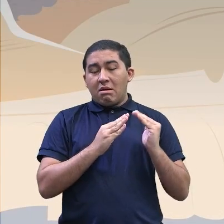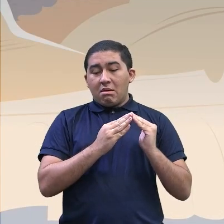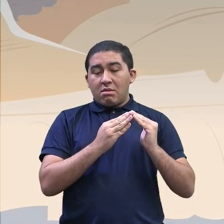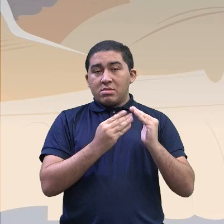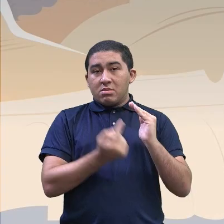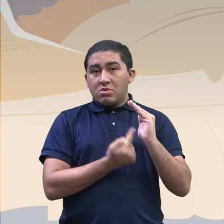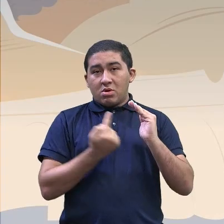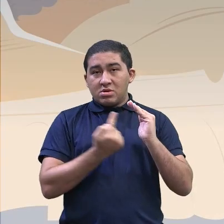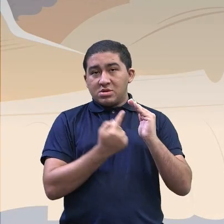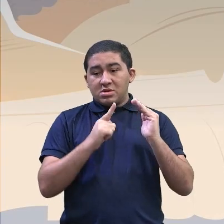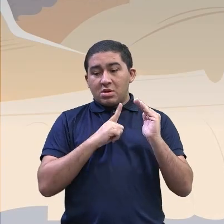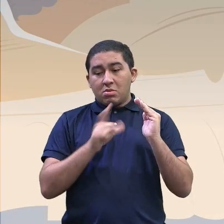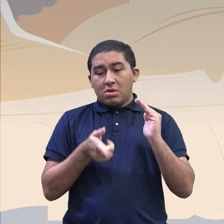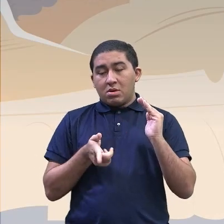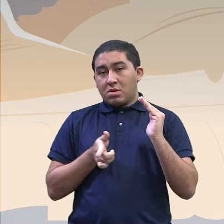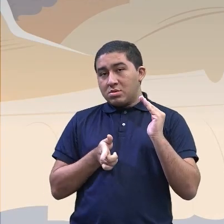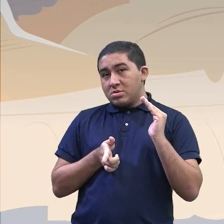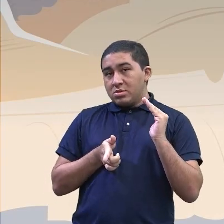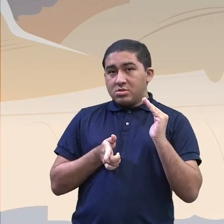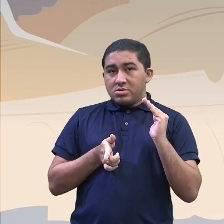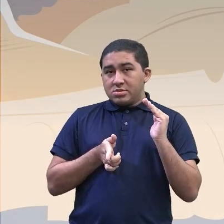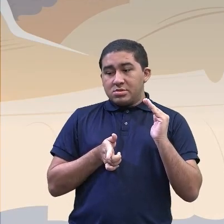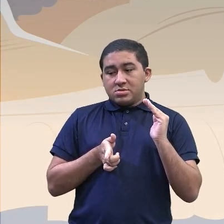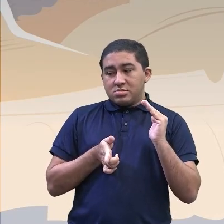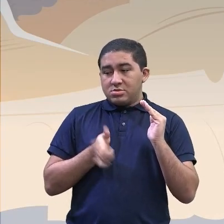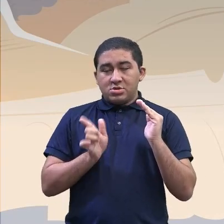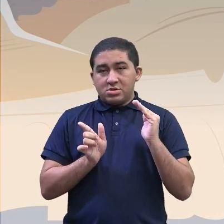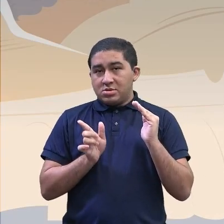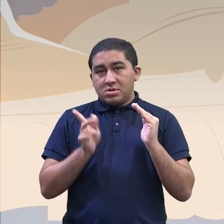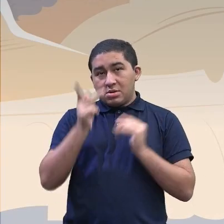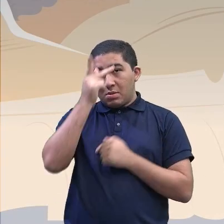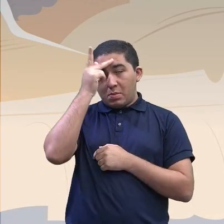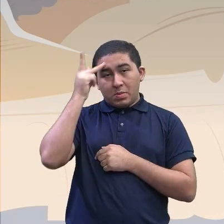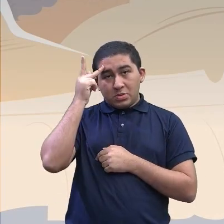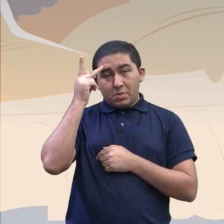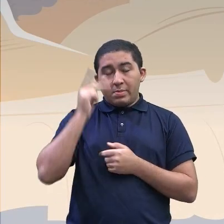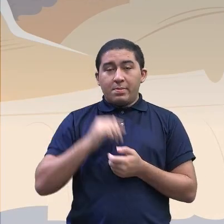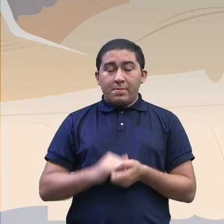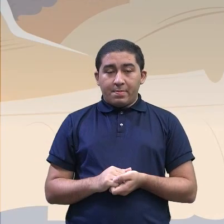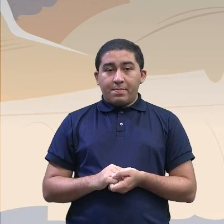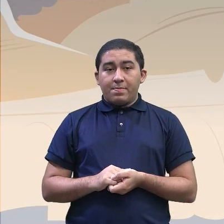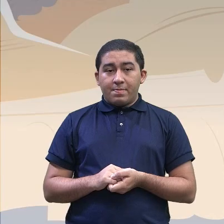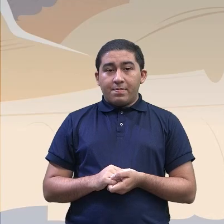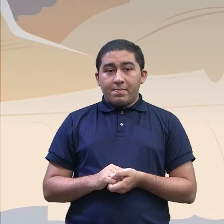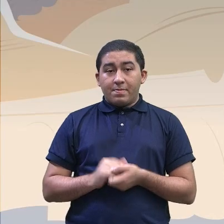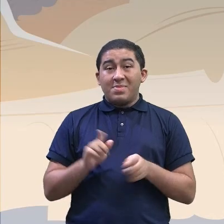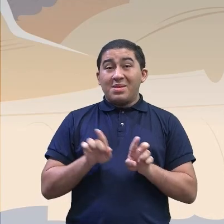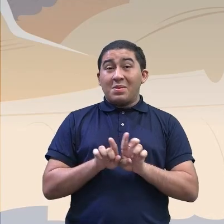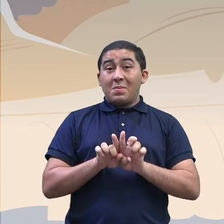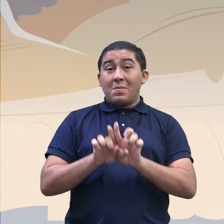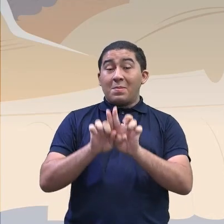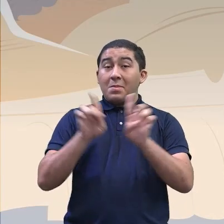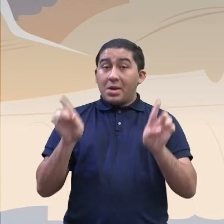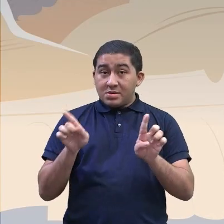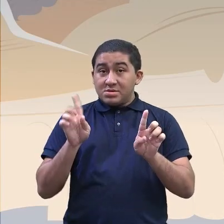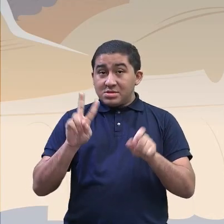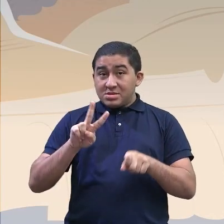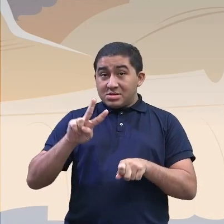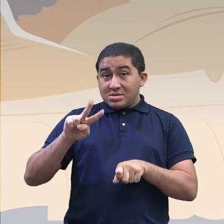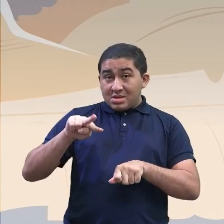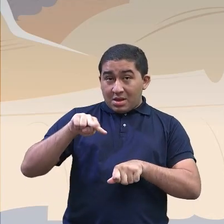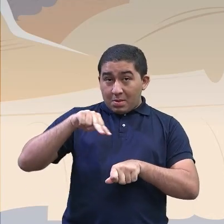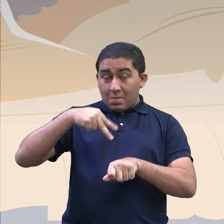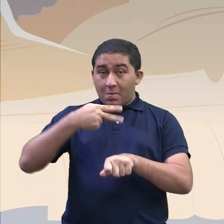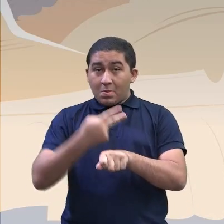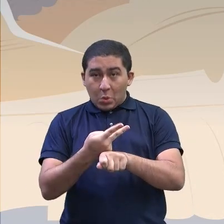de atirar, né, no meliante. A questão é que depois disso, né, se você toma